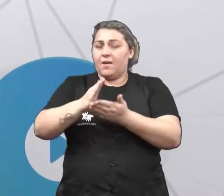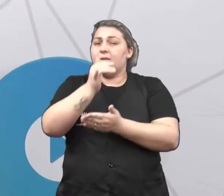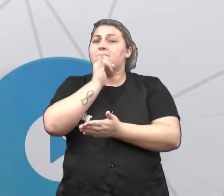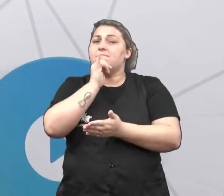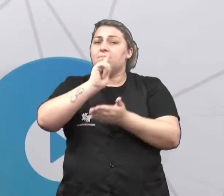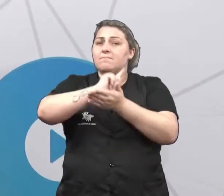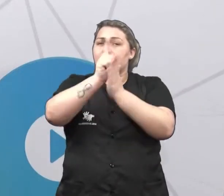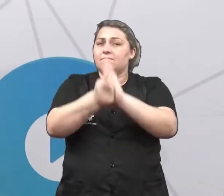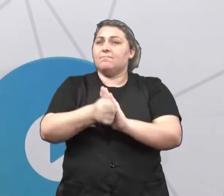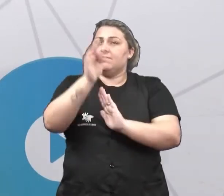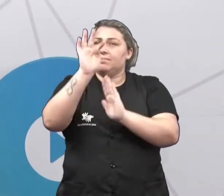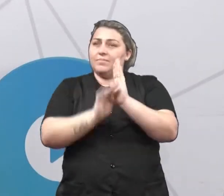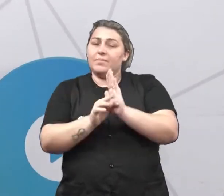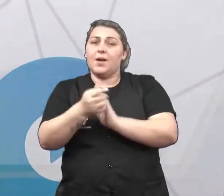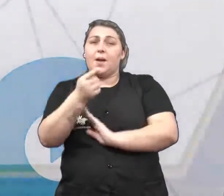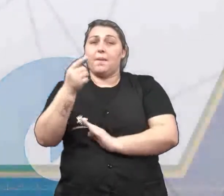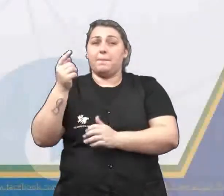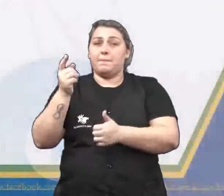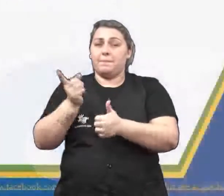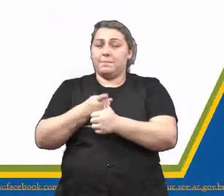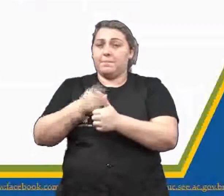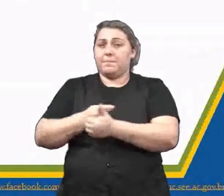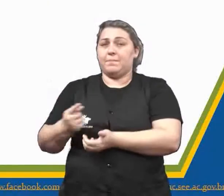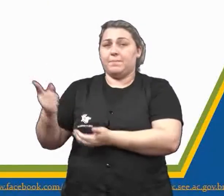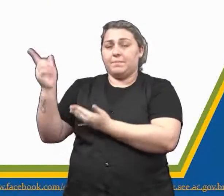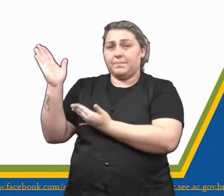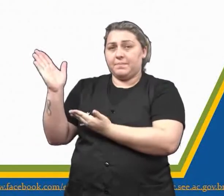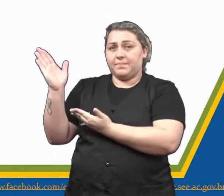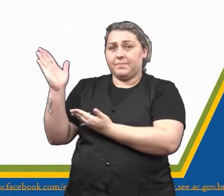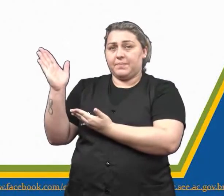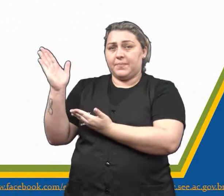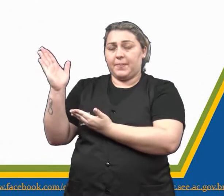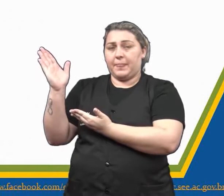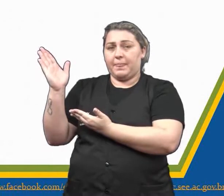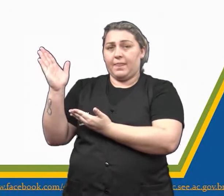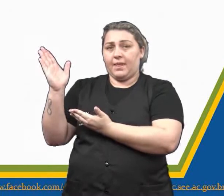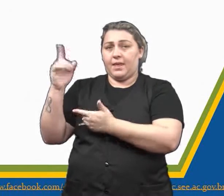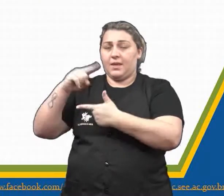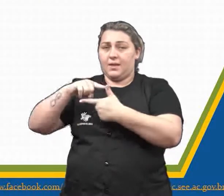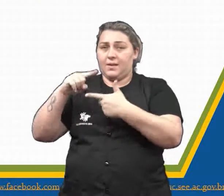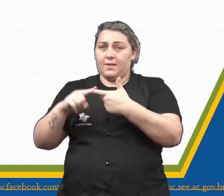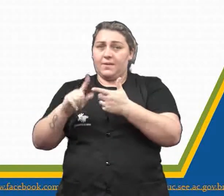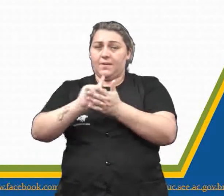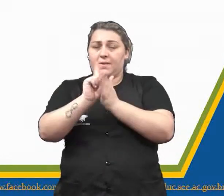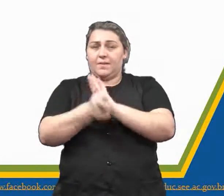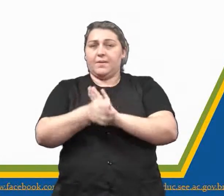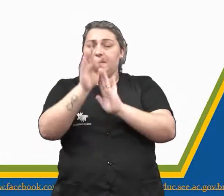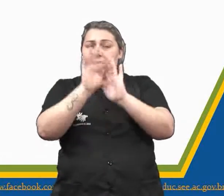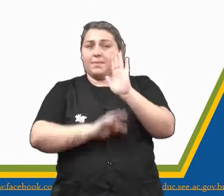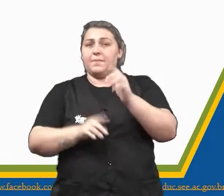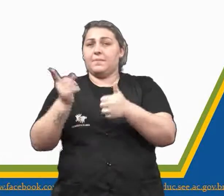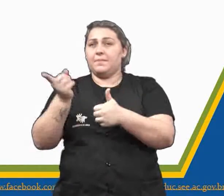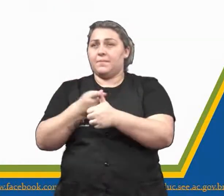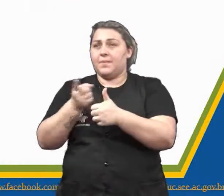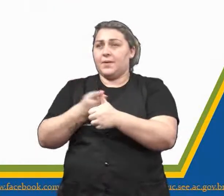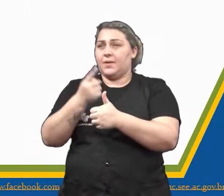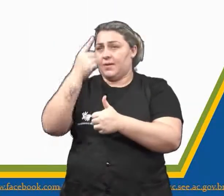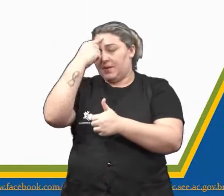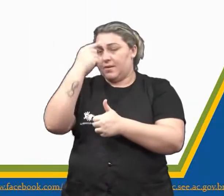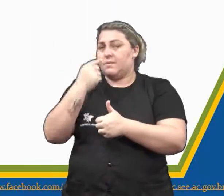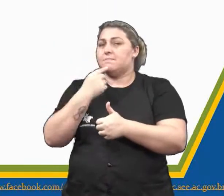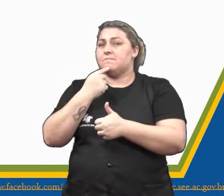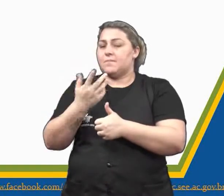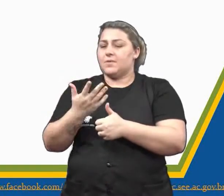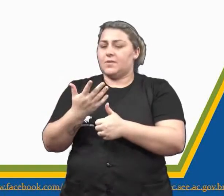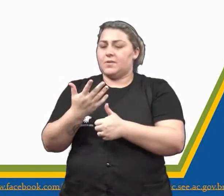gêneros textuais? Então, primeiro a gente tem aí, observem na tela, nós temos dois gêneros textuais. Primeiro a gente tem uma imagem.